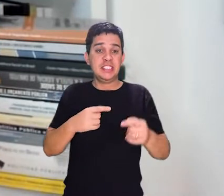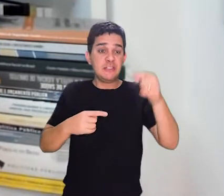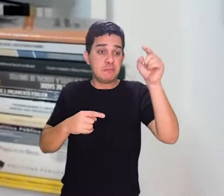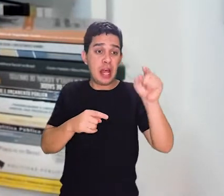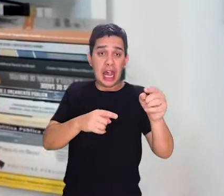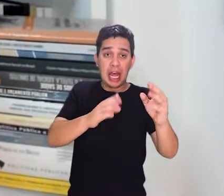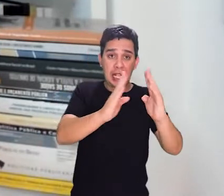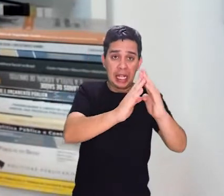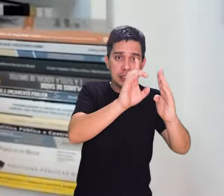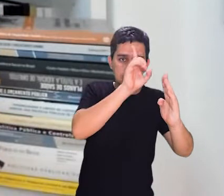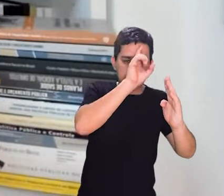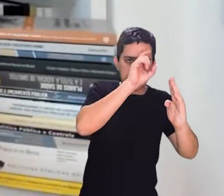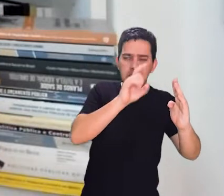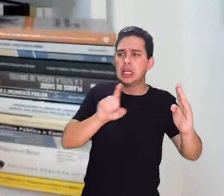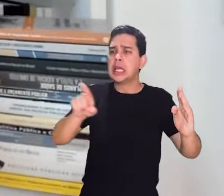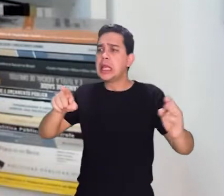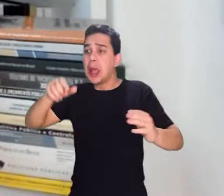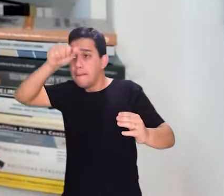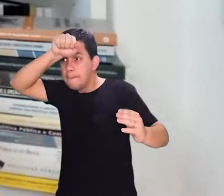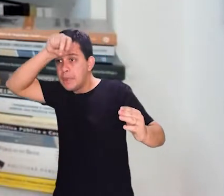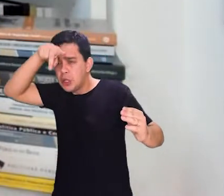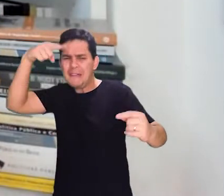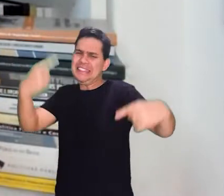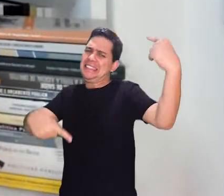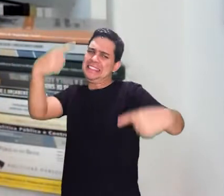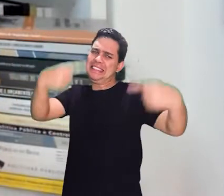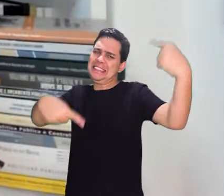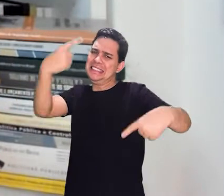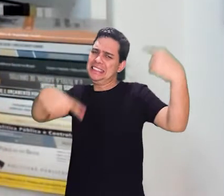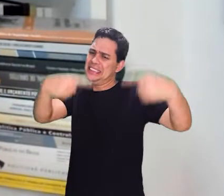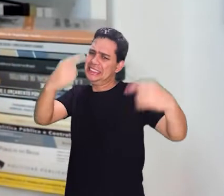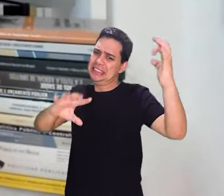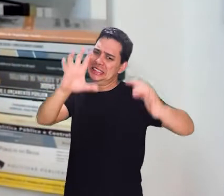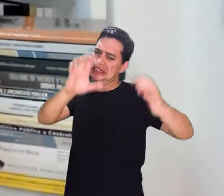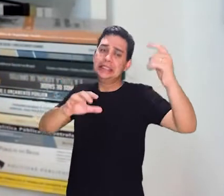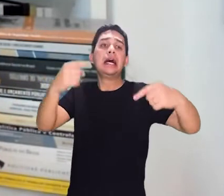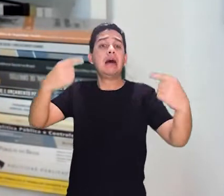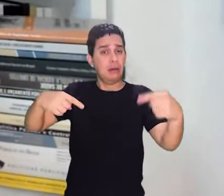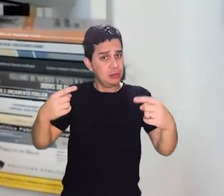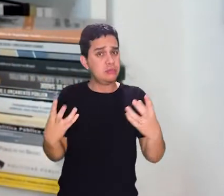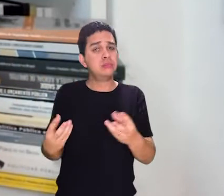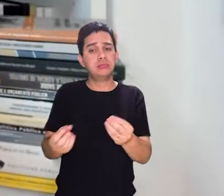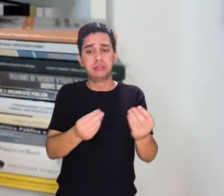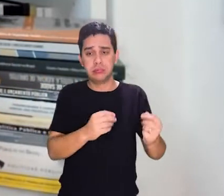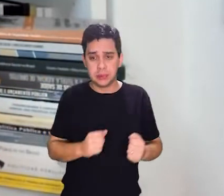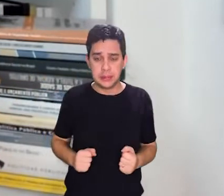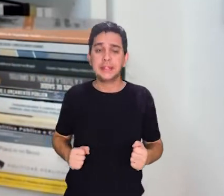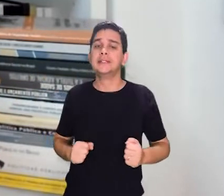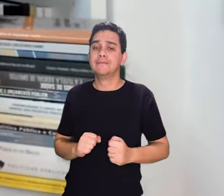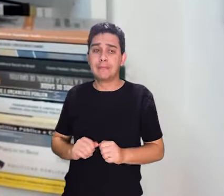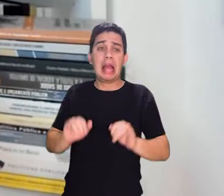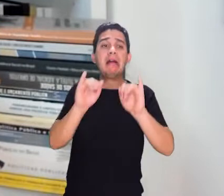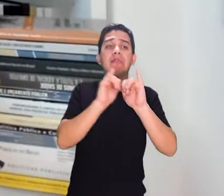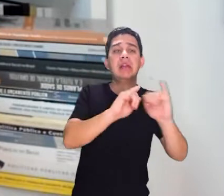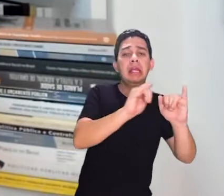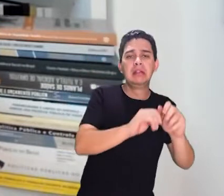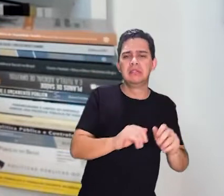conflituosa entre a unidade e o município, relacionada a notícias,